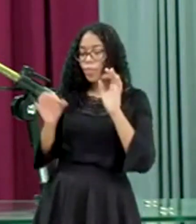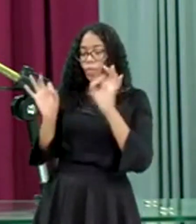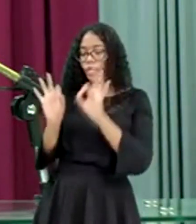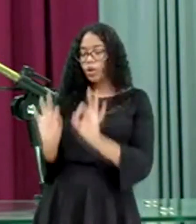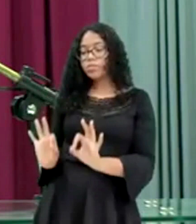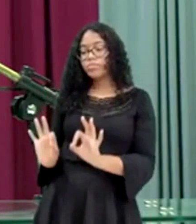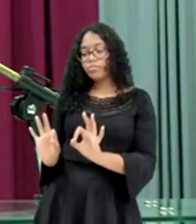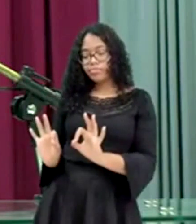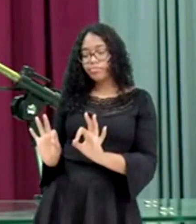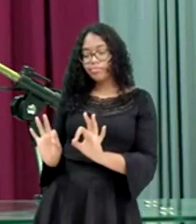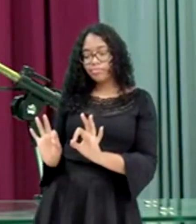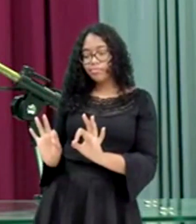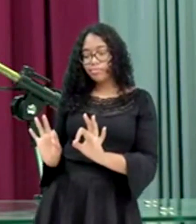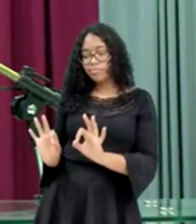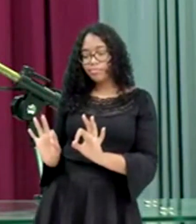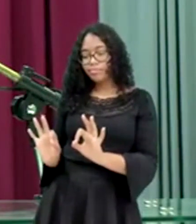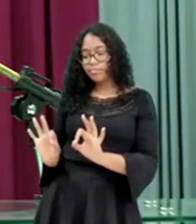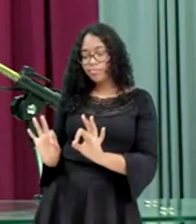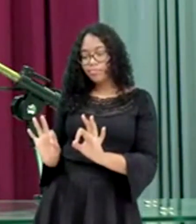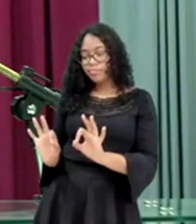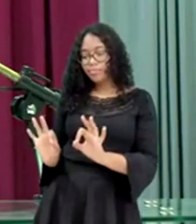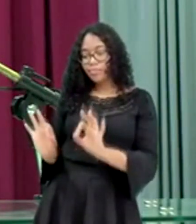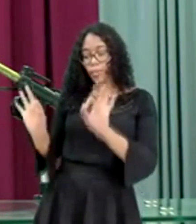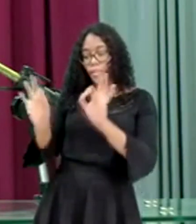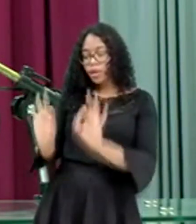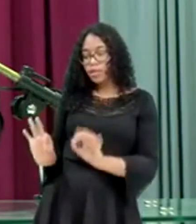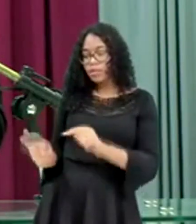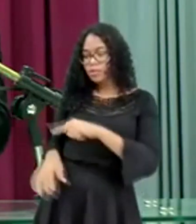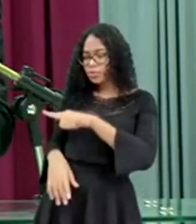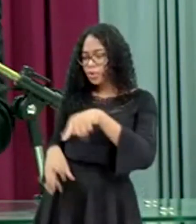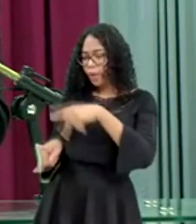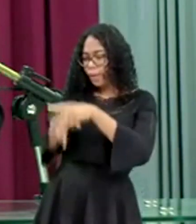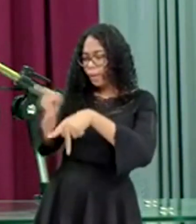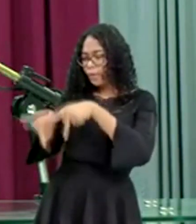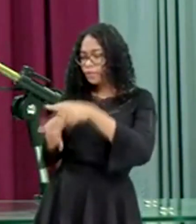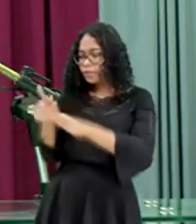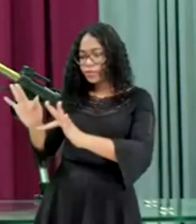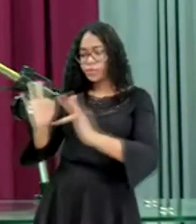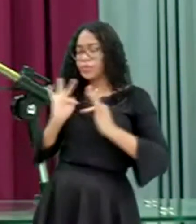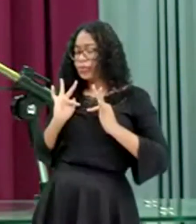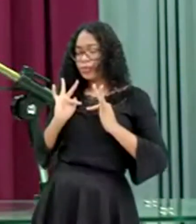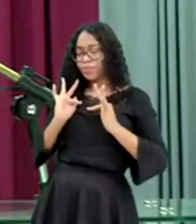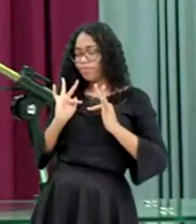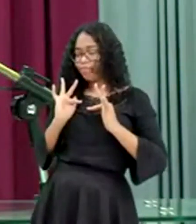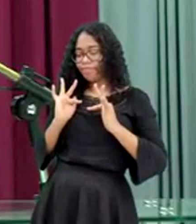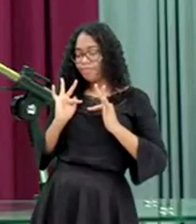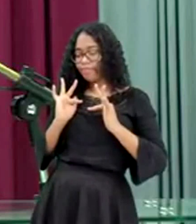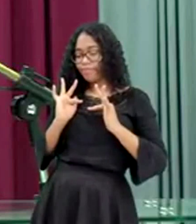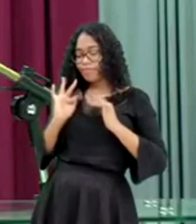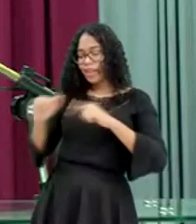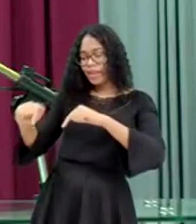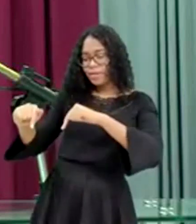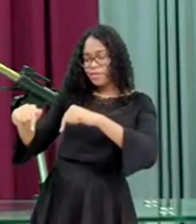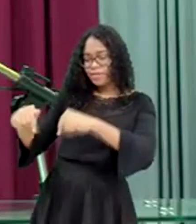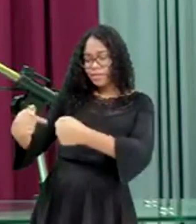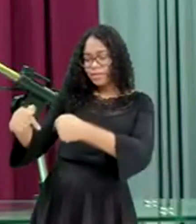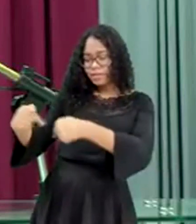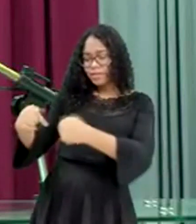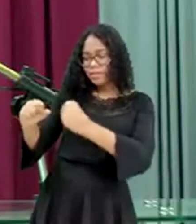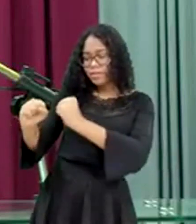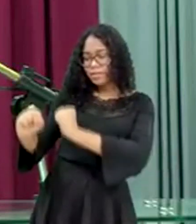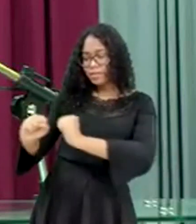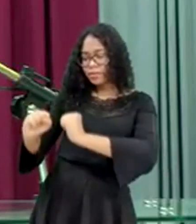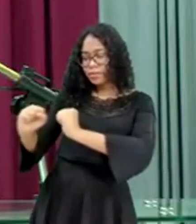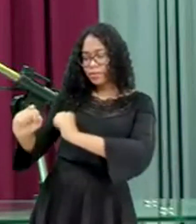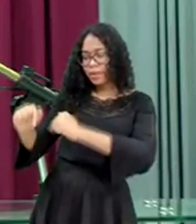Nenhum desses que foram incrédulos contra mim, que me desafiaram,